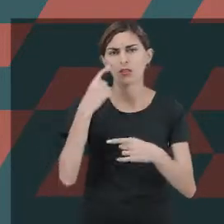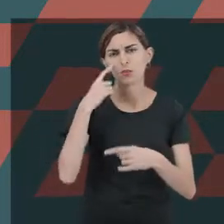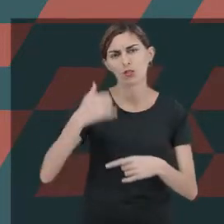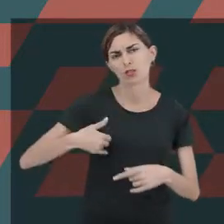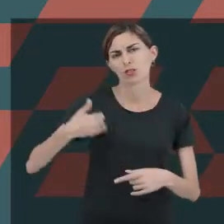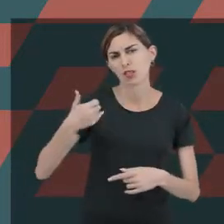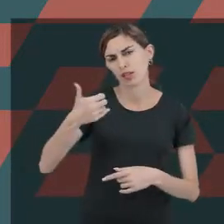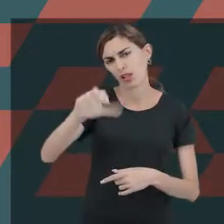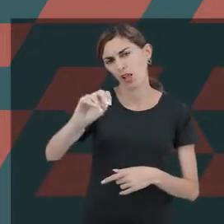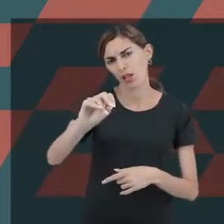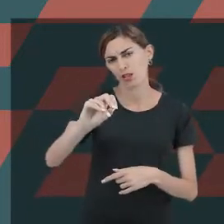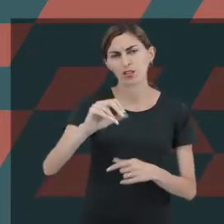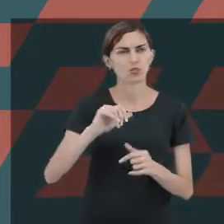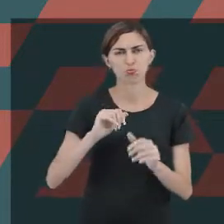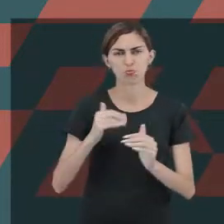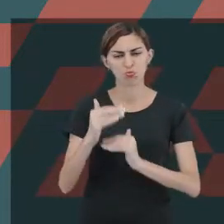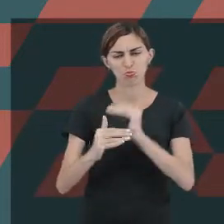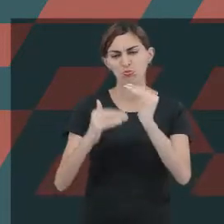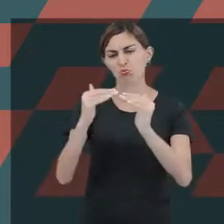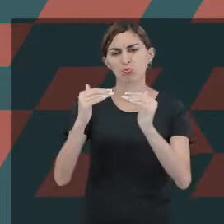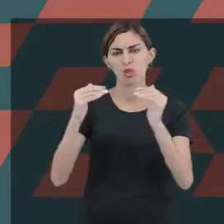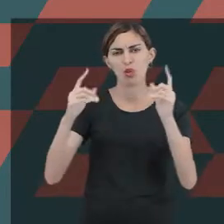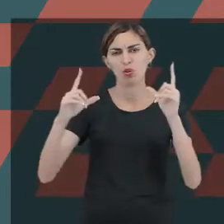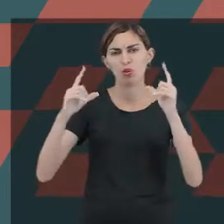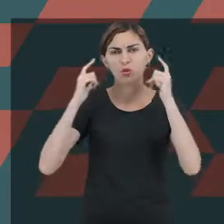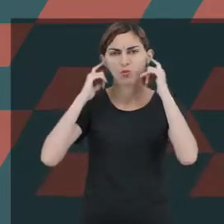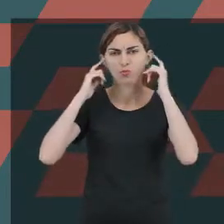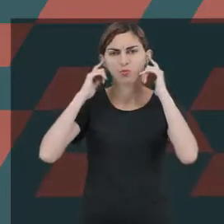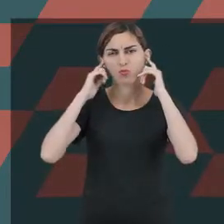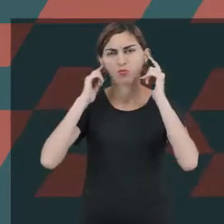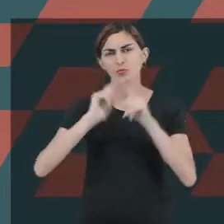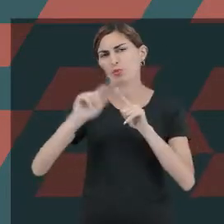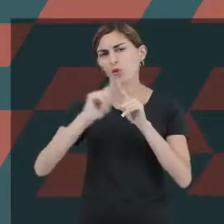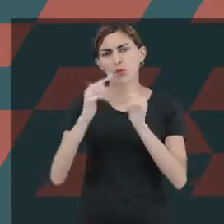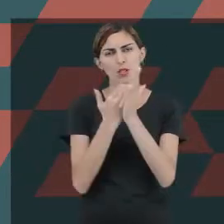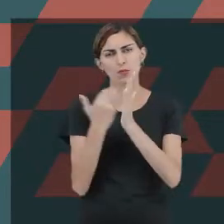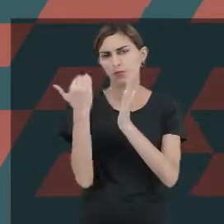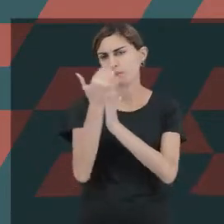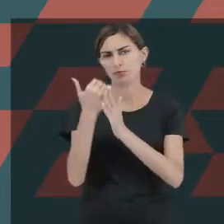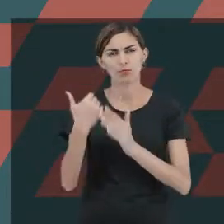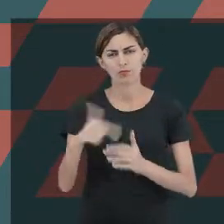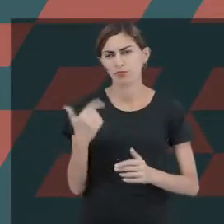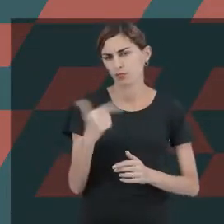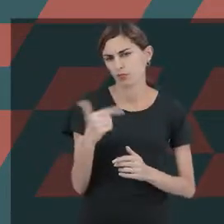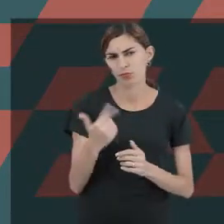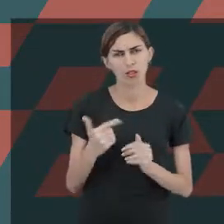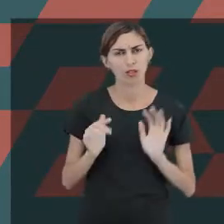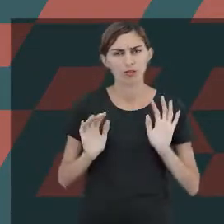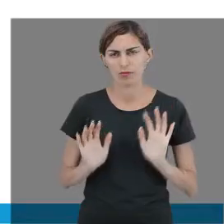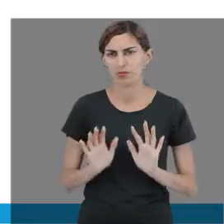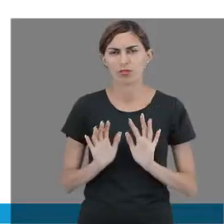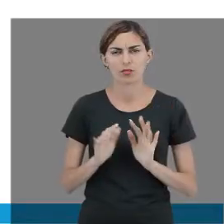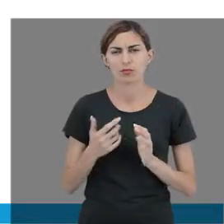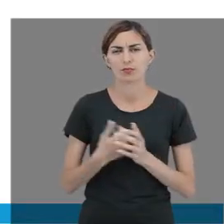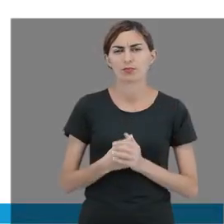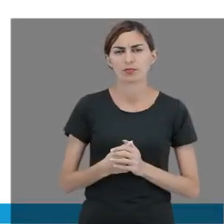idade e não houve realmente progressão da lesão ou aparecimento de lesão nova em pacientes que eram normais ao